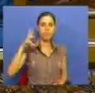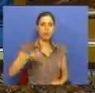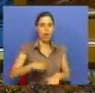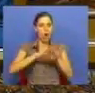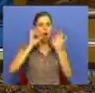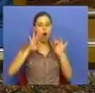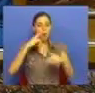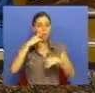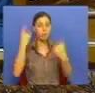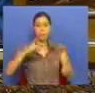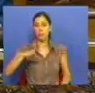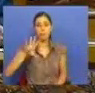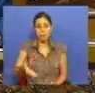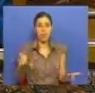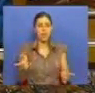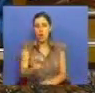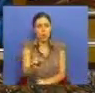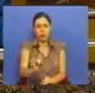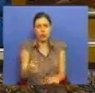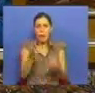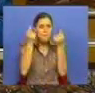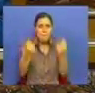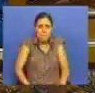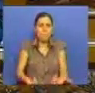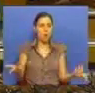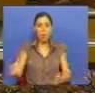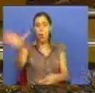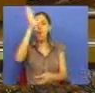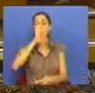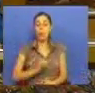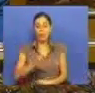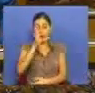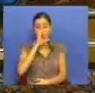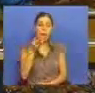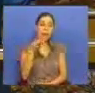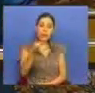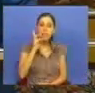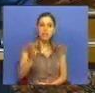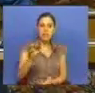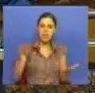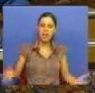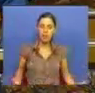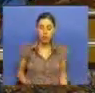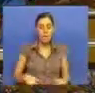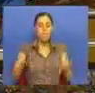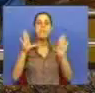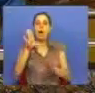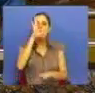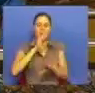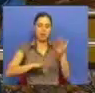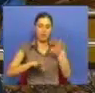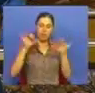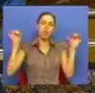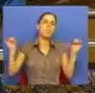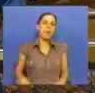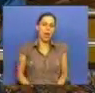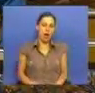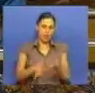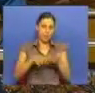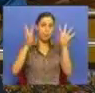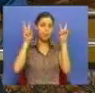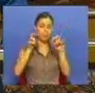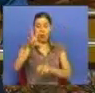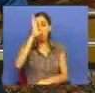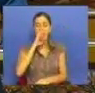nos hospitais públicos do país. Não chega, é muito pouco para um Governo que governa há 3 anos. Mas o Governo ainda fez pior nesta matéria,